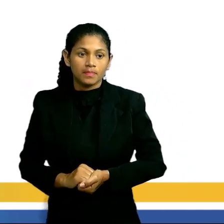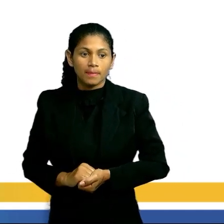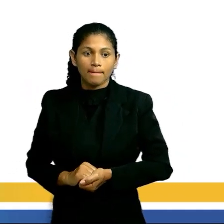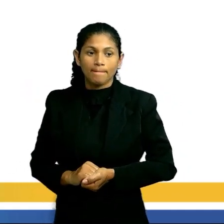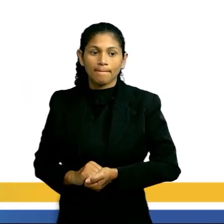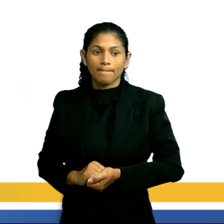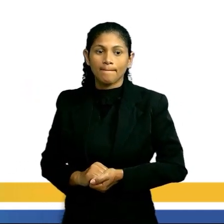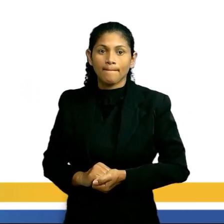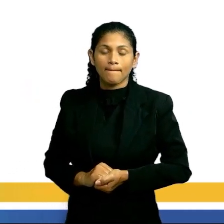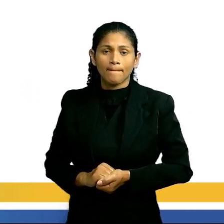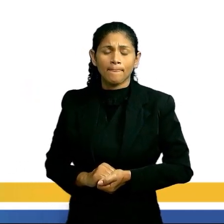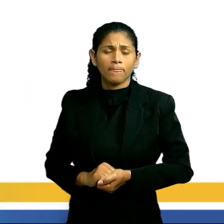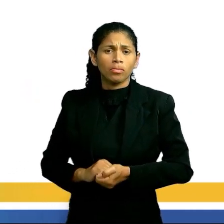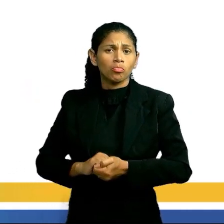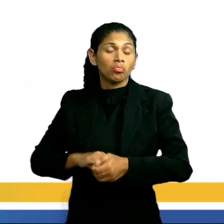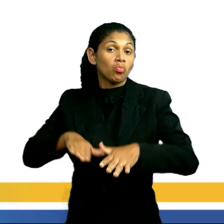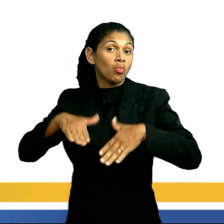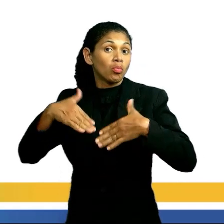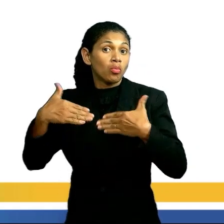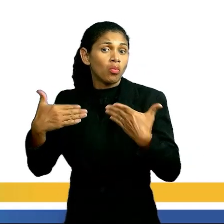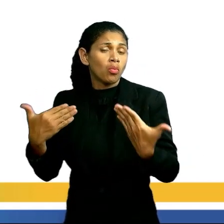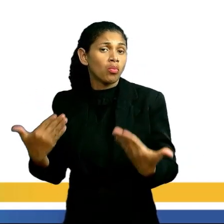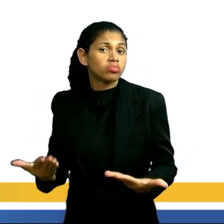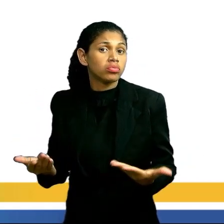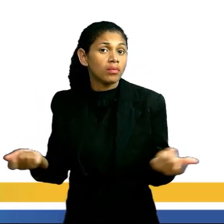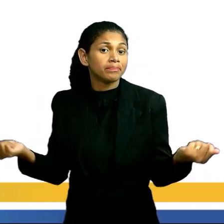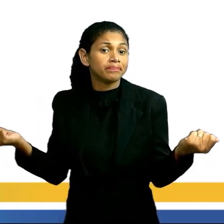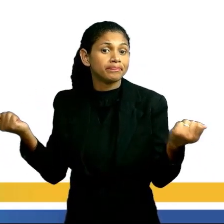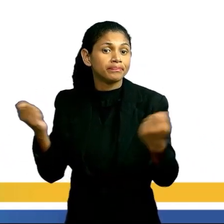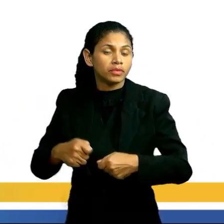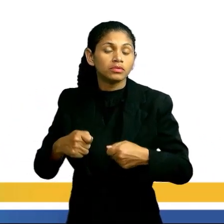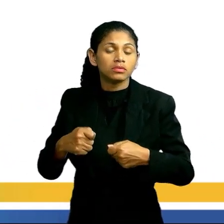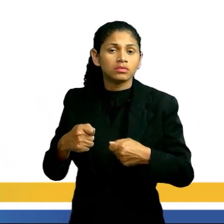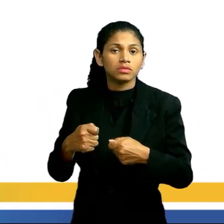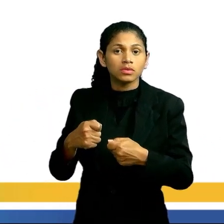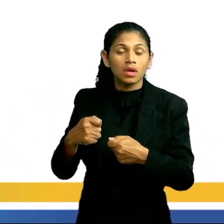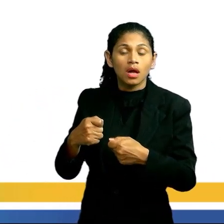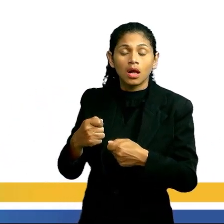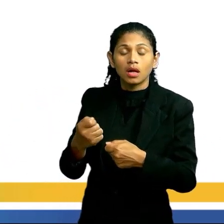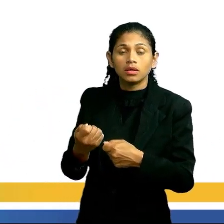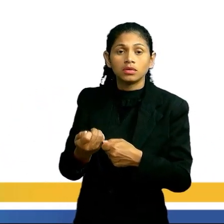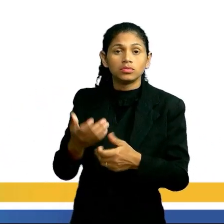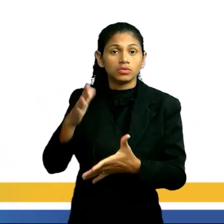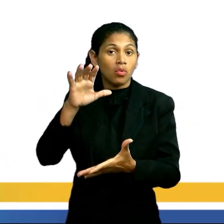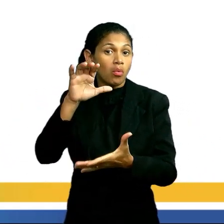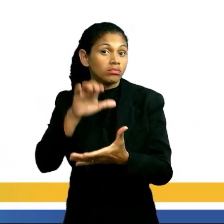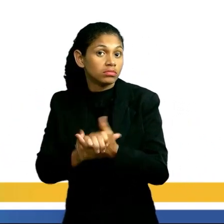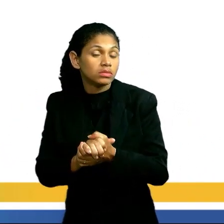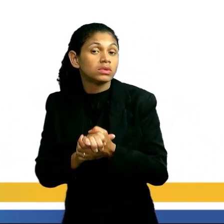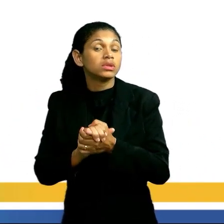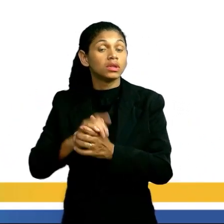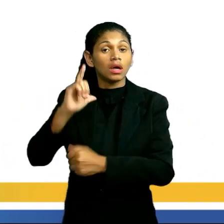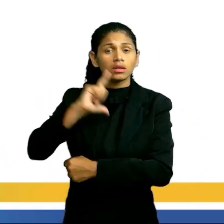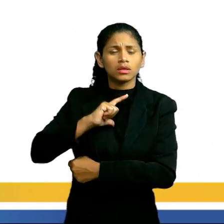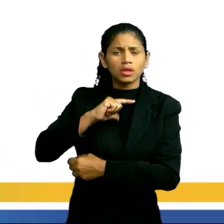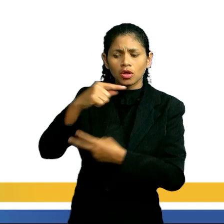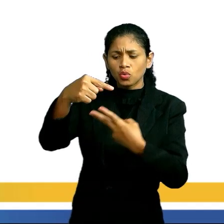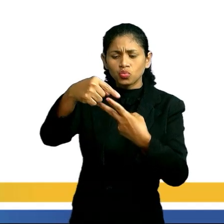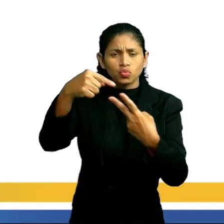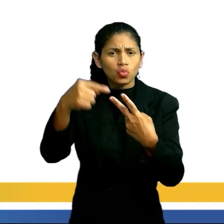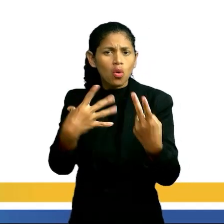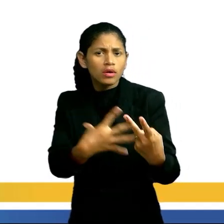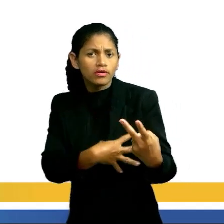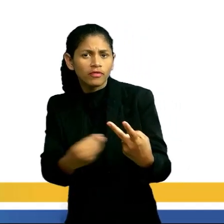Qual a probabilidade de um casal ter dois filhos, sendo um menino e uma menina? Qual a probabilidade de ele ter